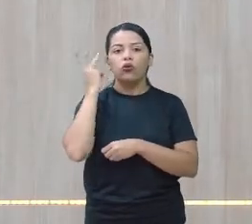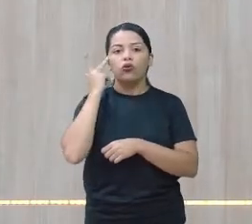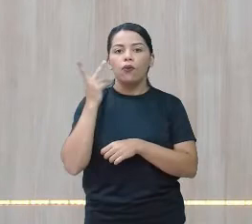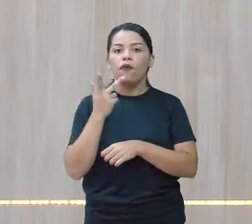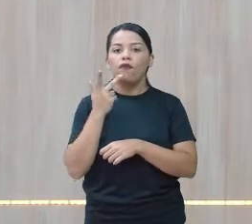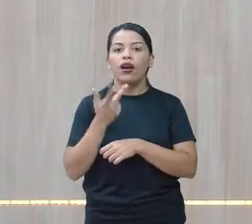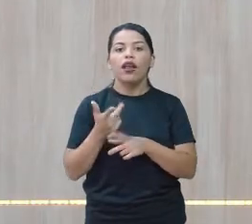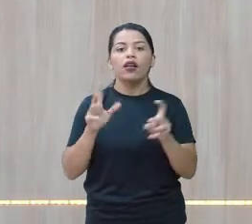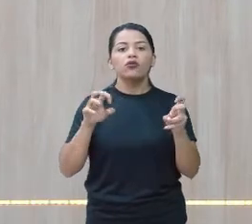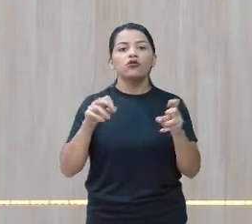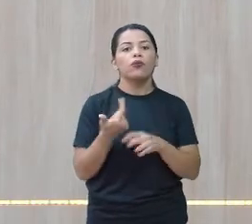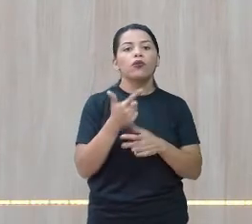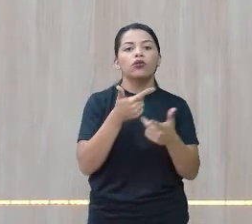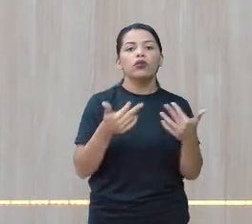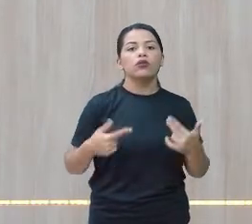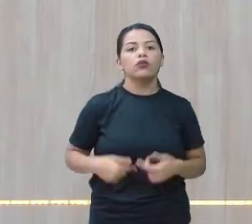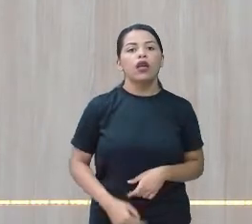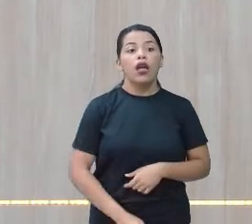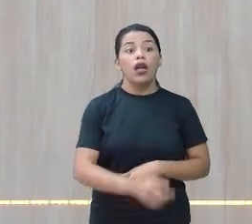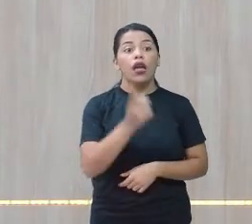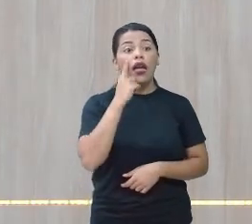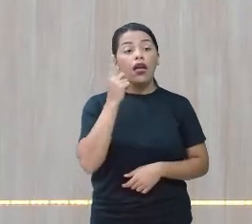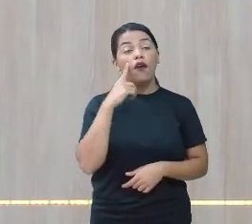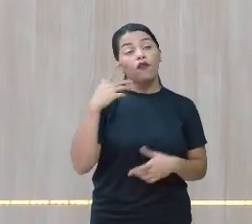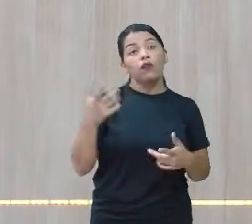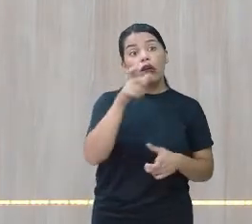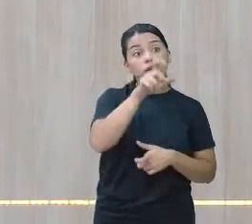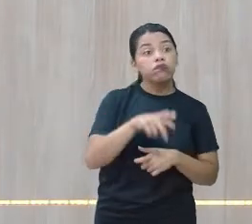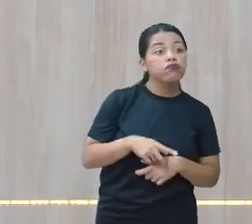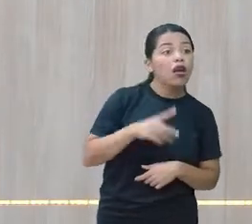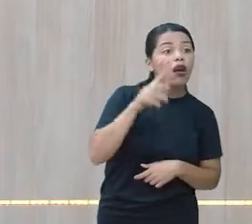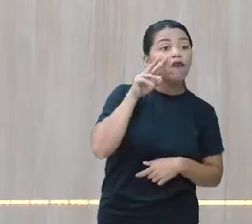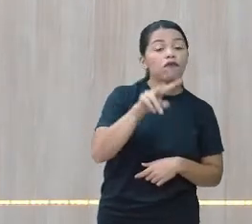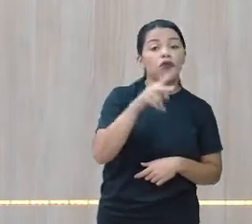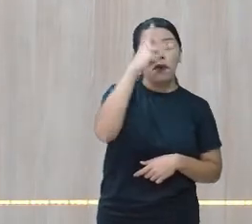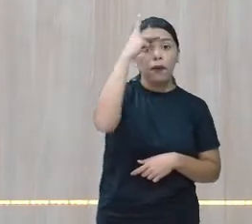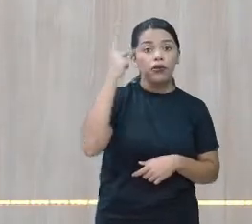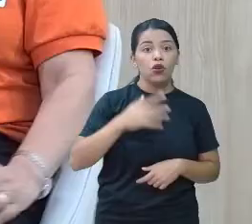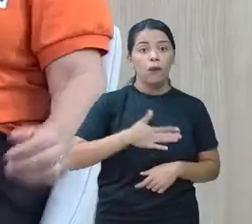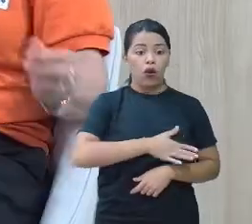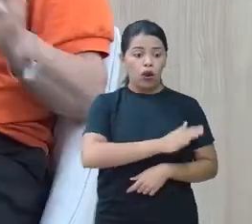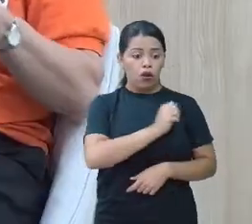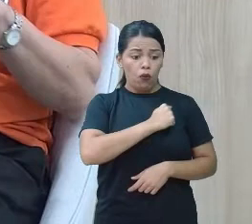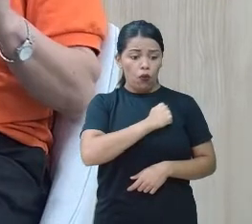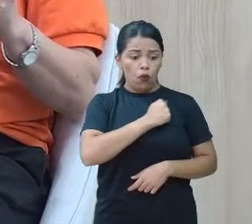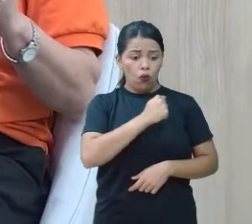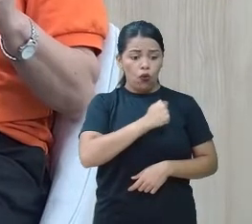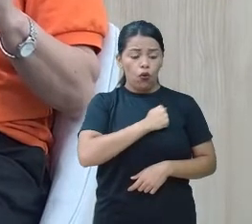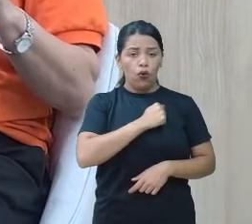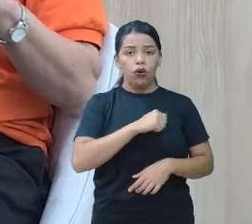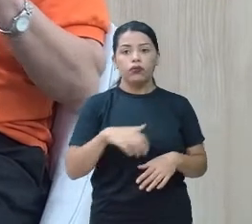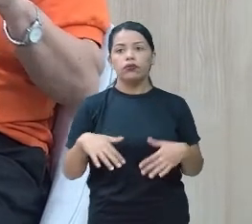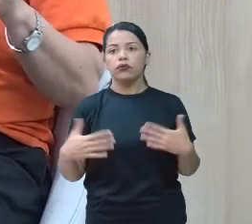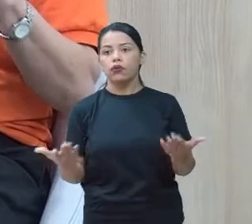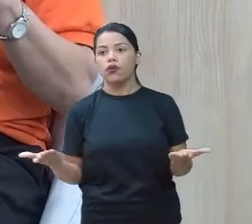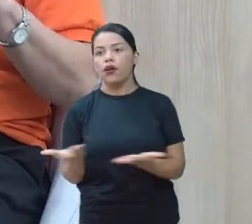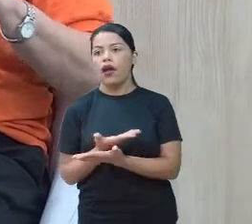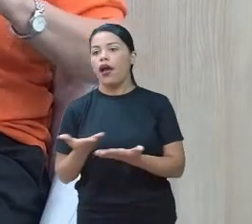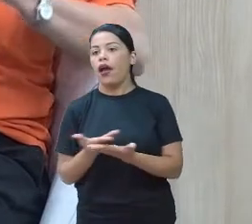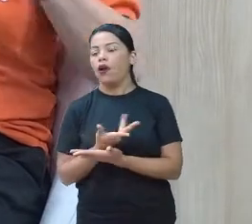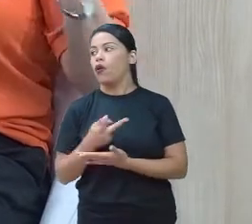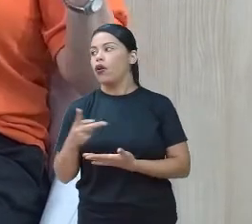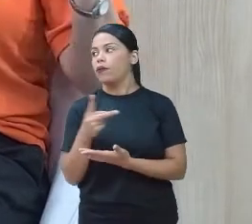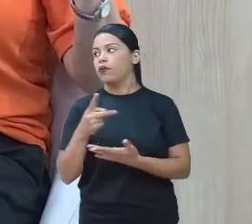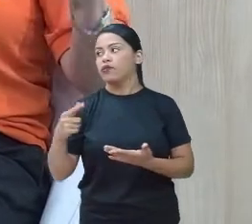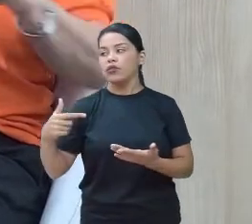eu vi uma pessoa e meu coração disparou, está acelerado, e agora? E agora, professora Isabel, eu vou ficar